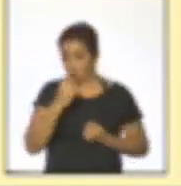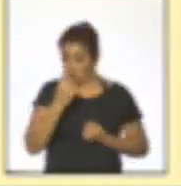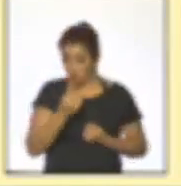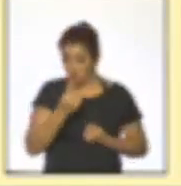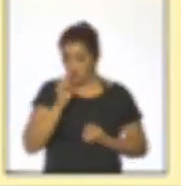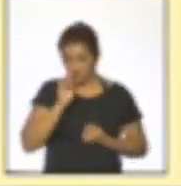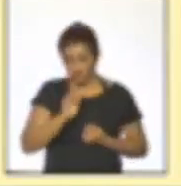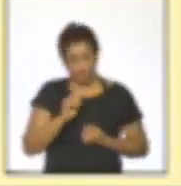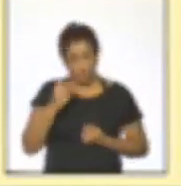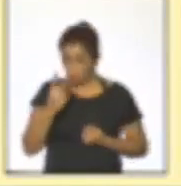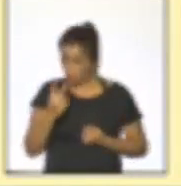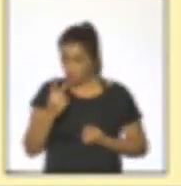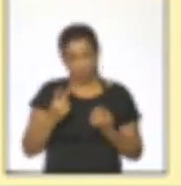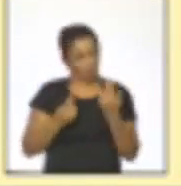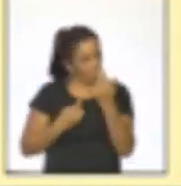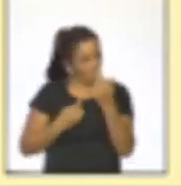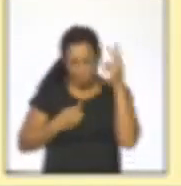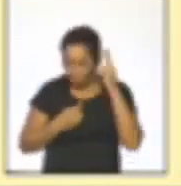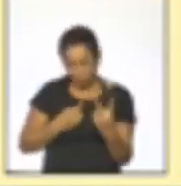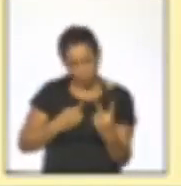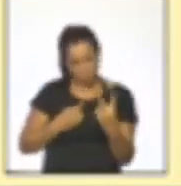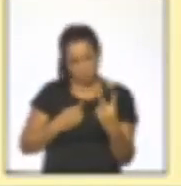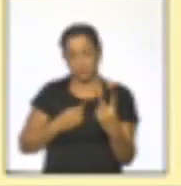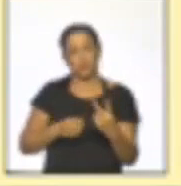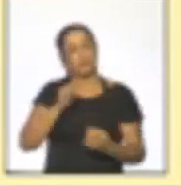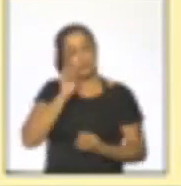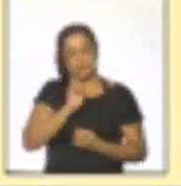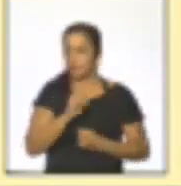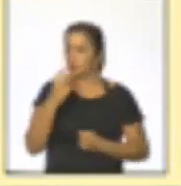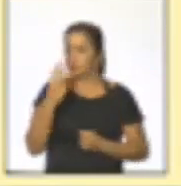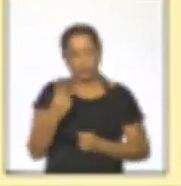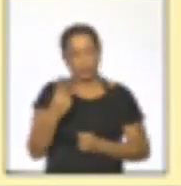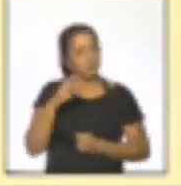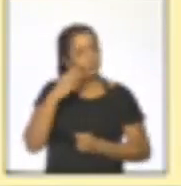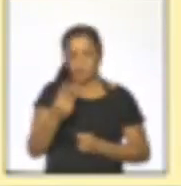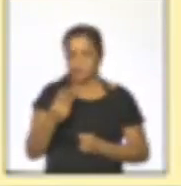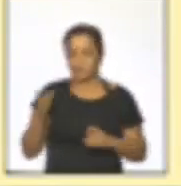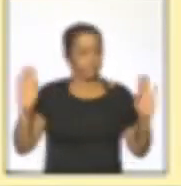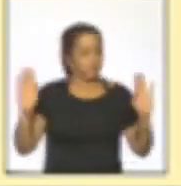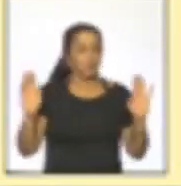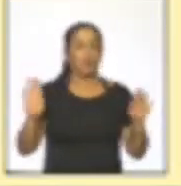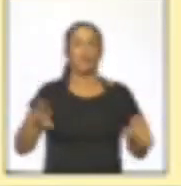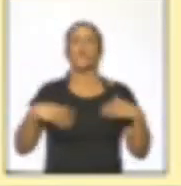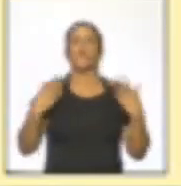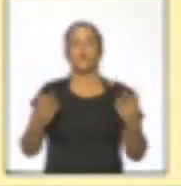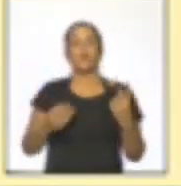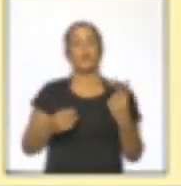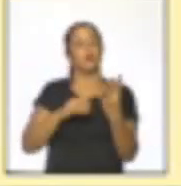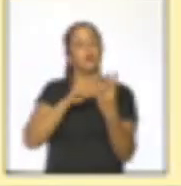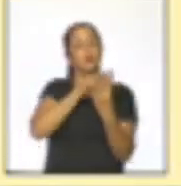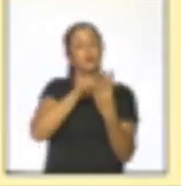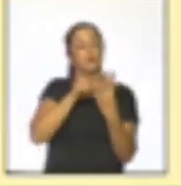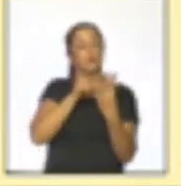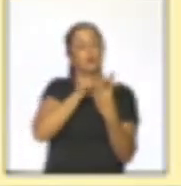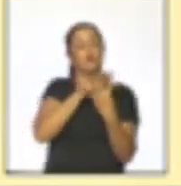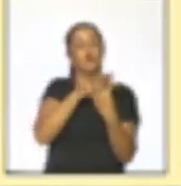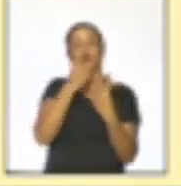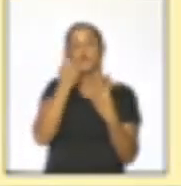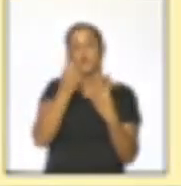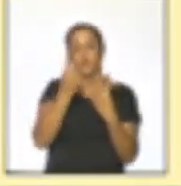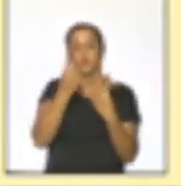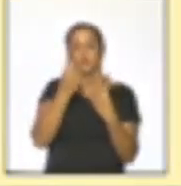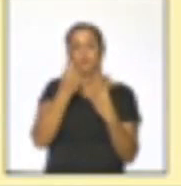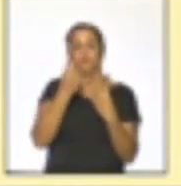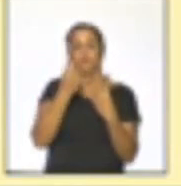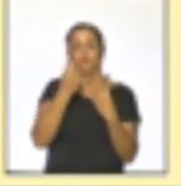ser o 1. Se for 2, tem que ser o 2. Se for o 3, tem que ser o 3. Então, é o 1.